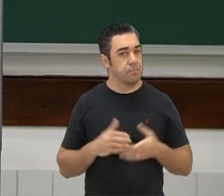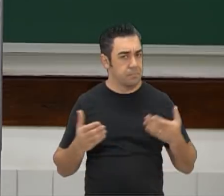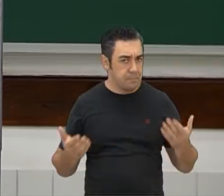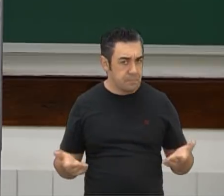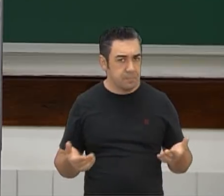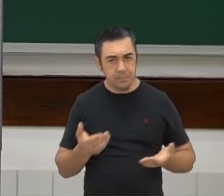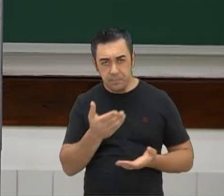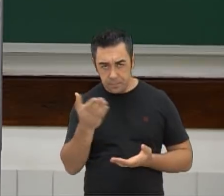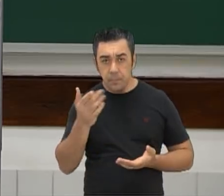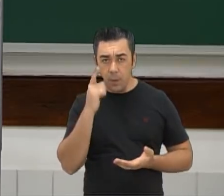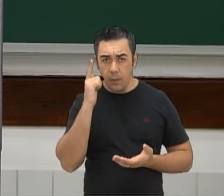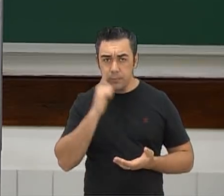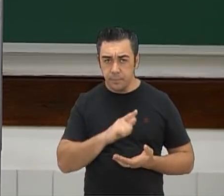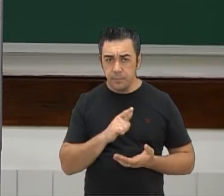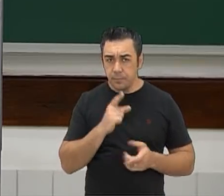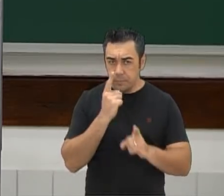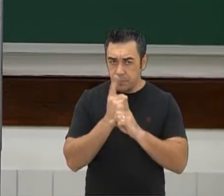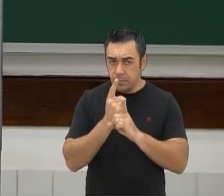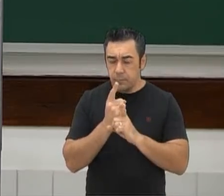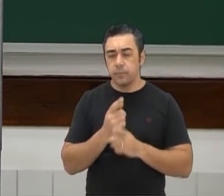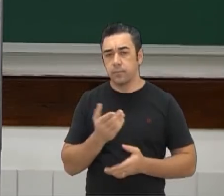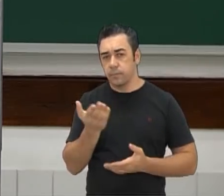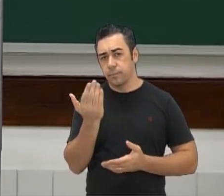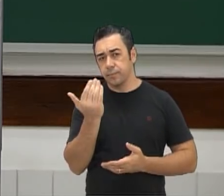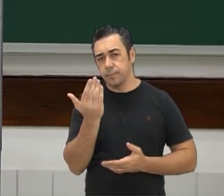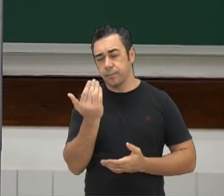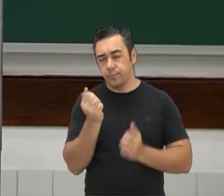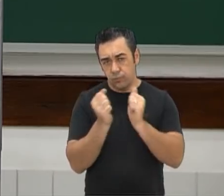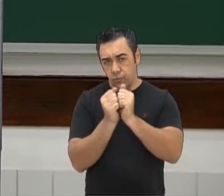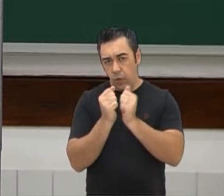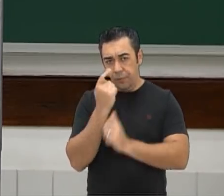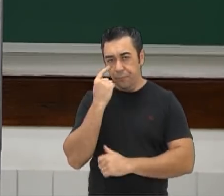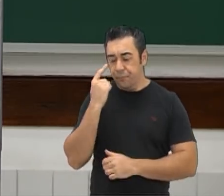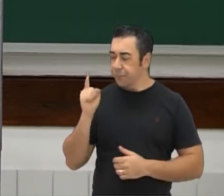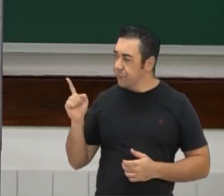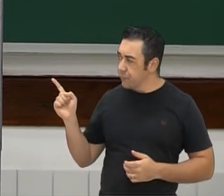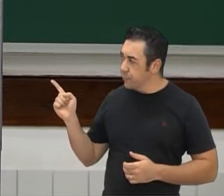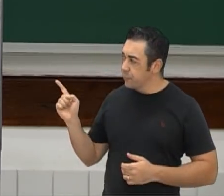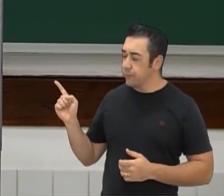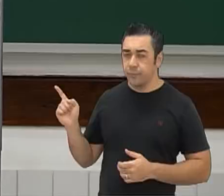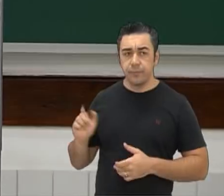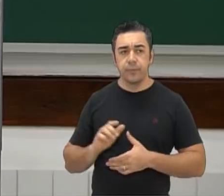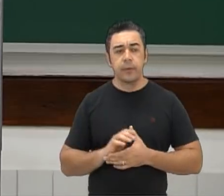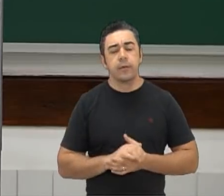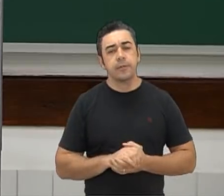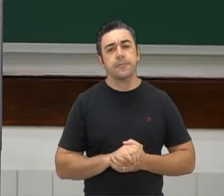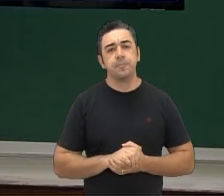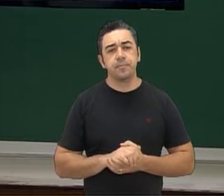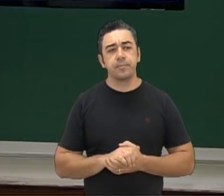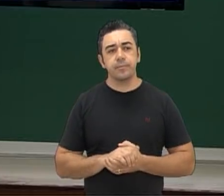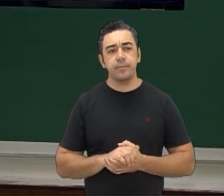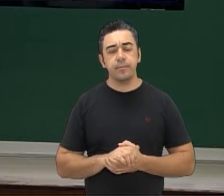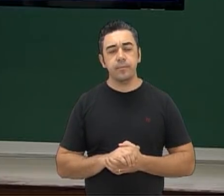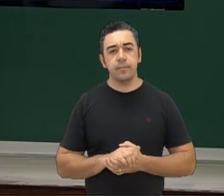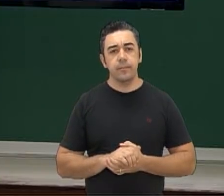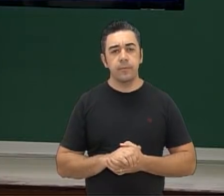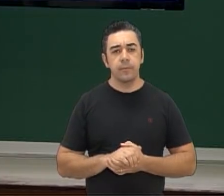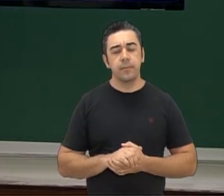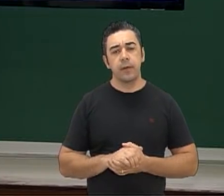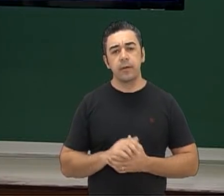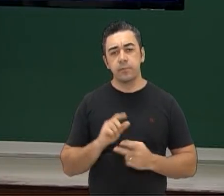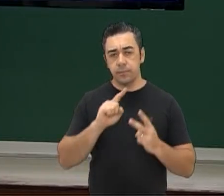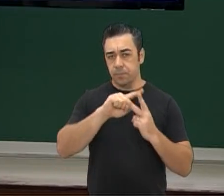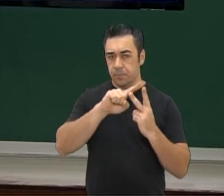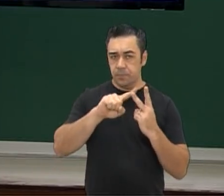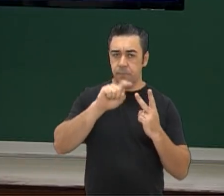Então, alunos, conseguiram identificar? Vem com o professor, vamos verificar aqui na tela? Veja só, para cada uma